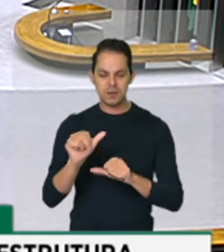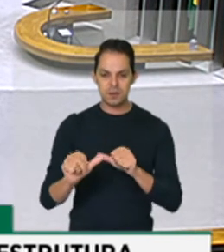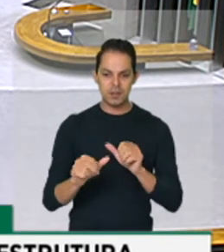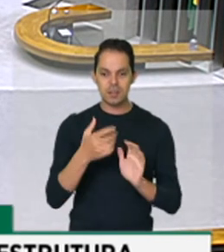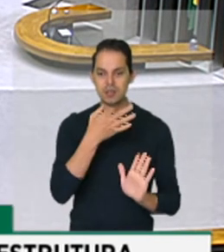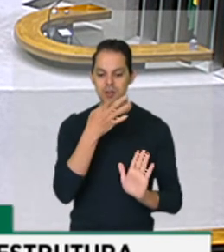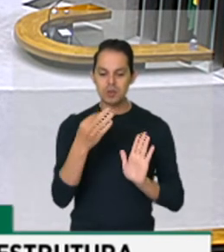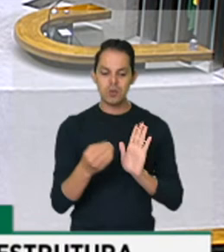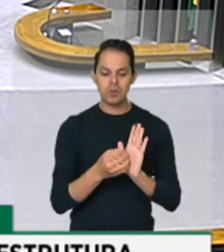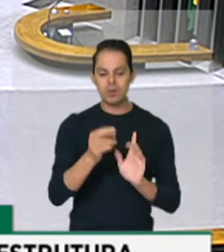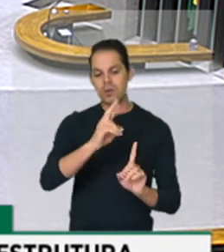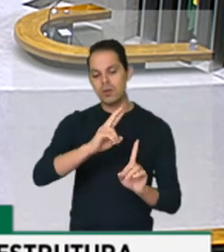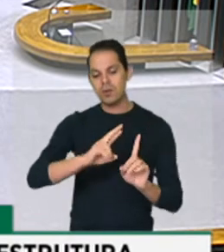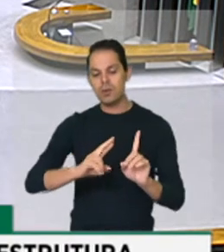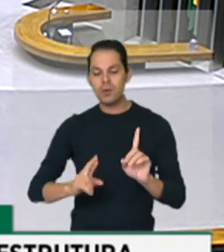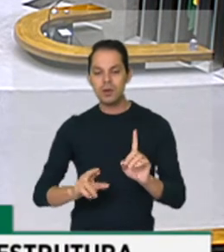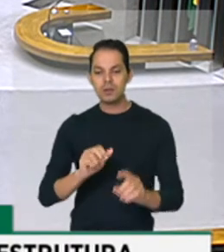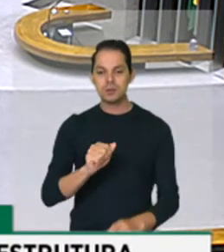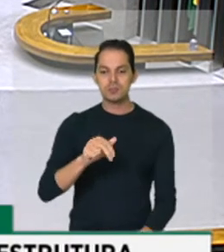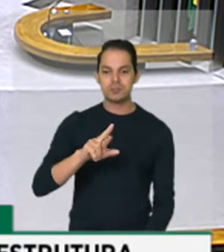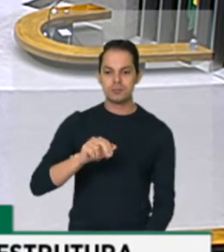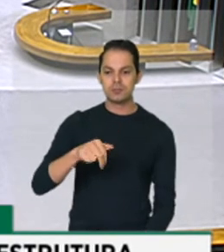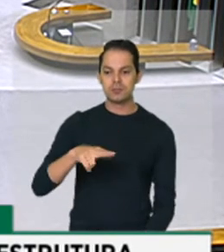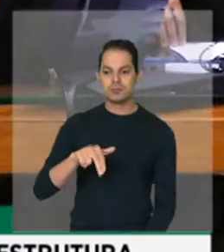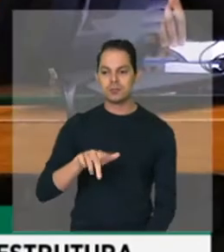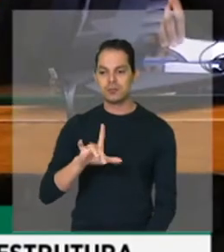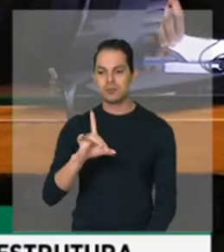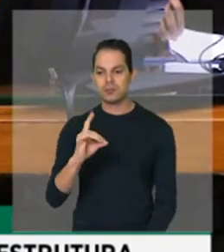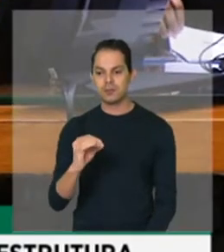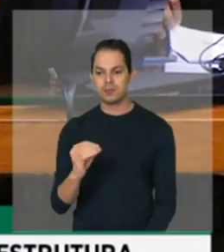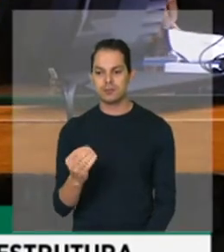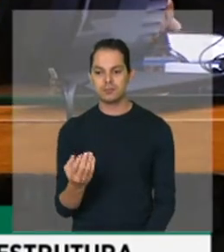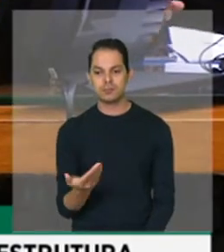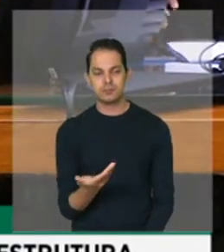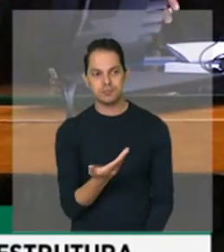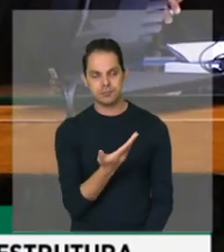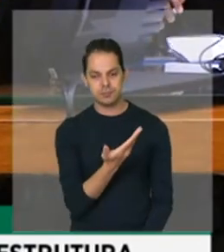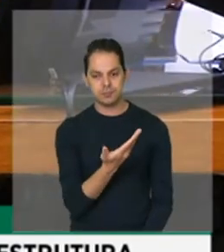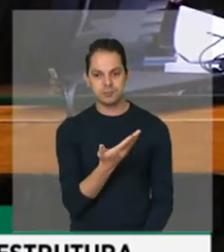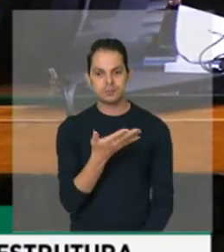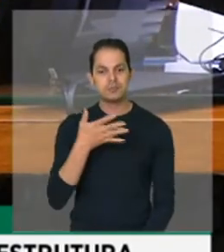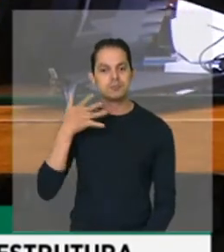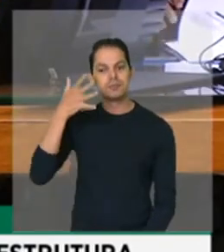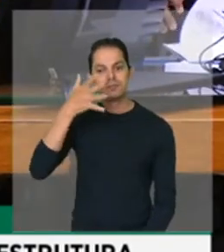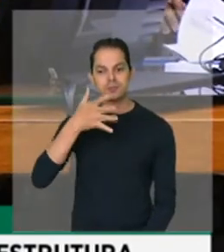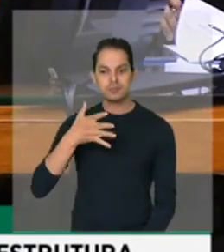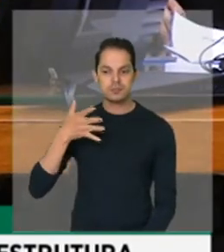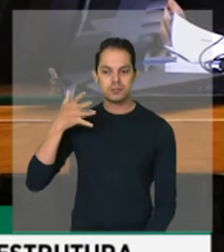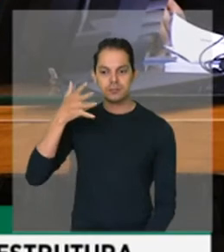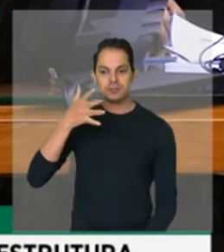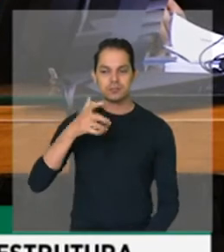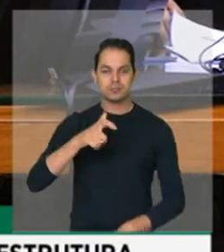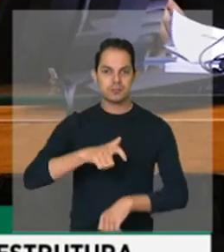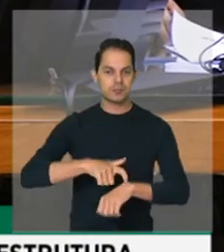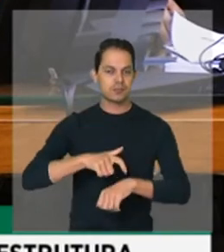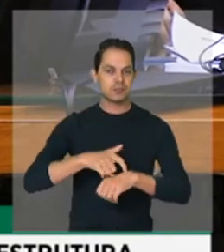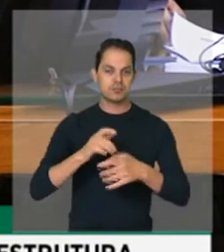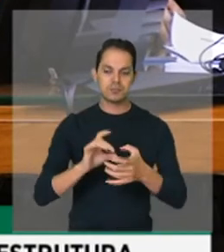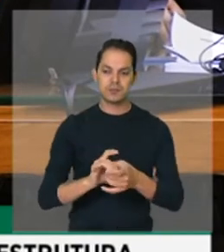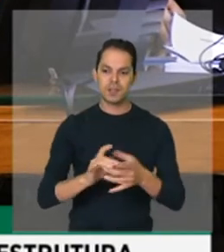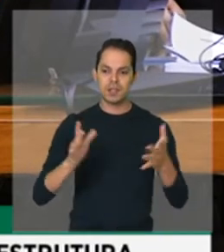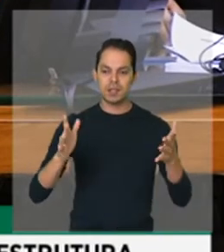e Justiça e de Cidadania. Deputado Arnaldo Jardim, tem Vossa Excelência a palavra pelo tempo necessário